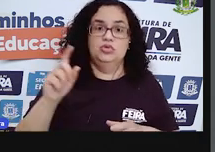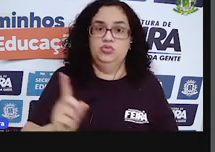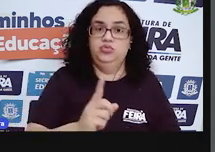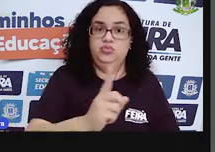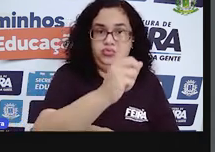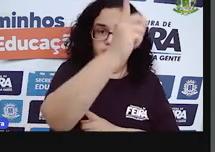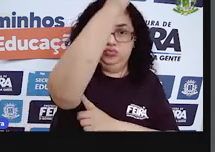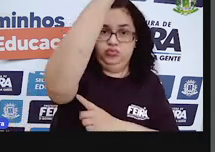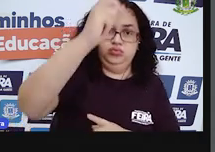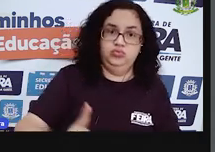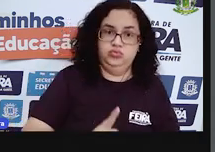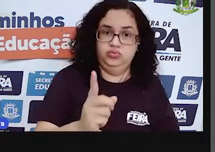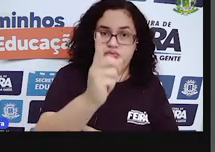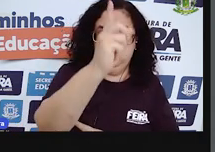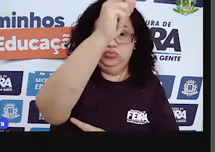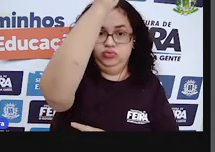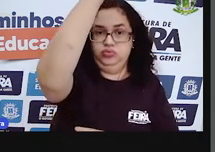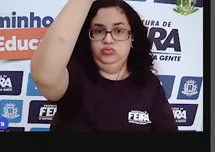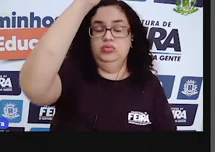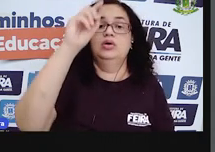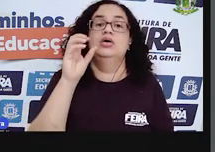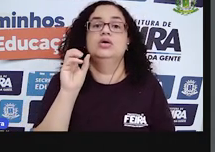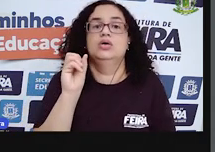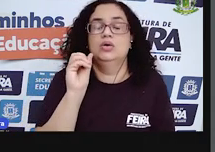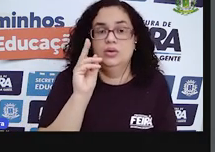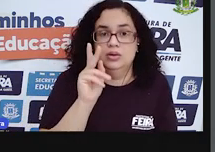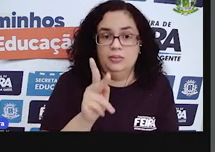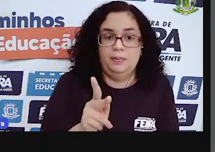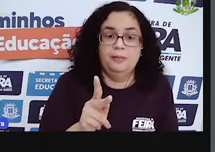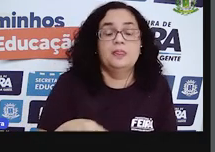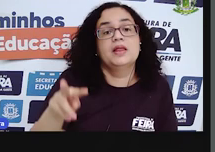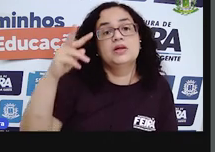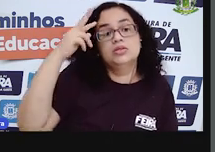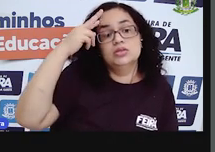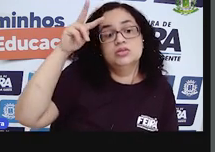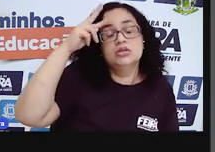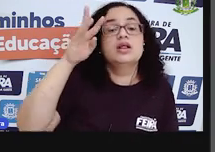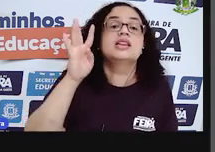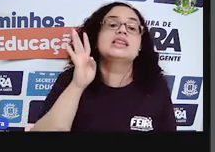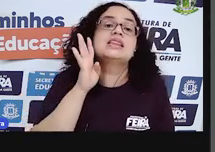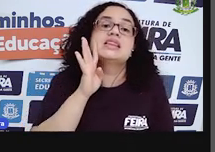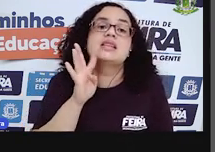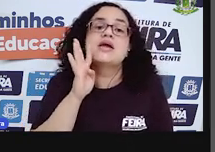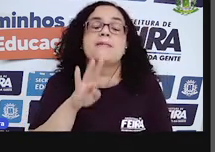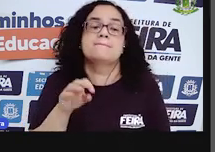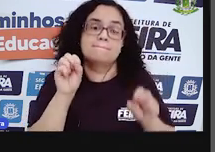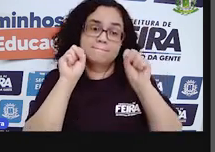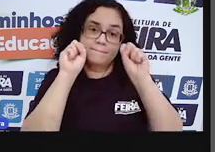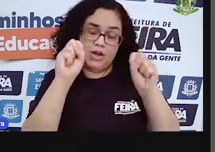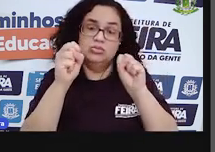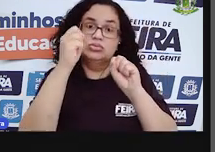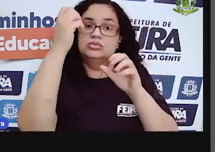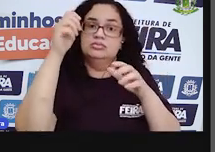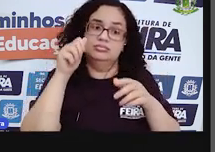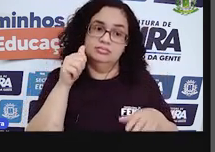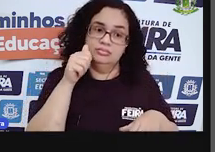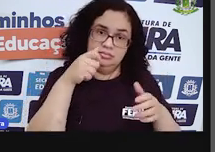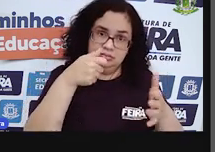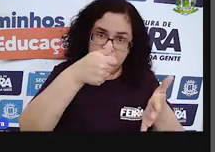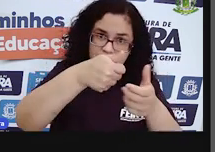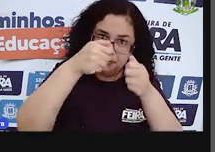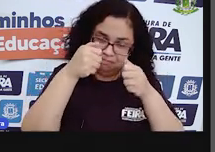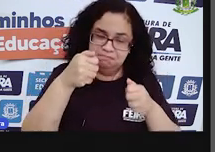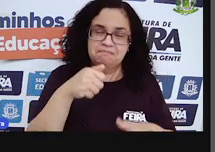de foguete para o espaço tá bom essa história é bacana então você pode baixar